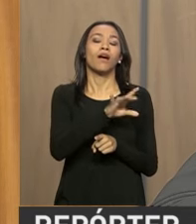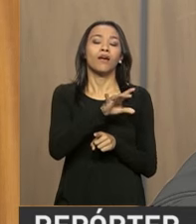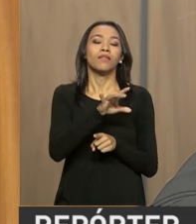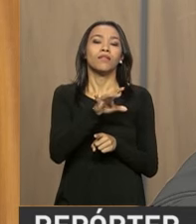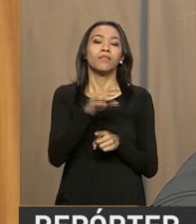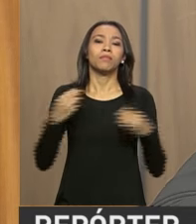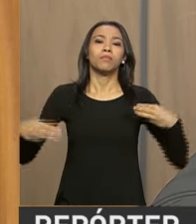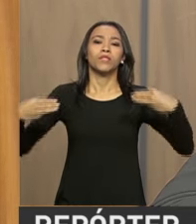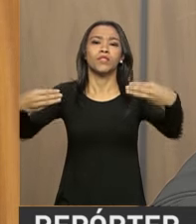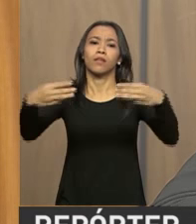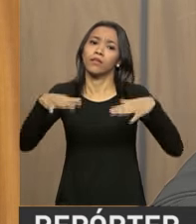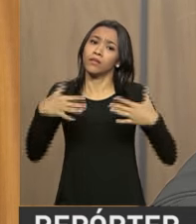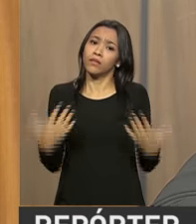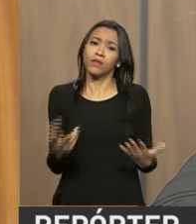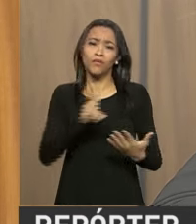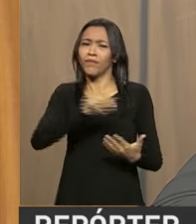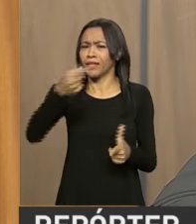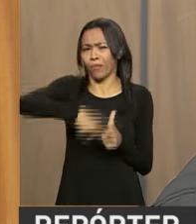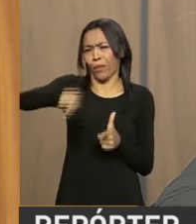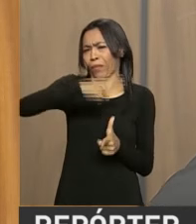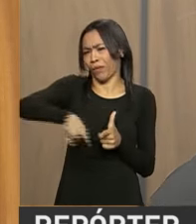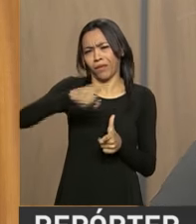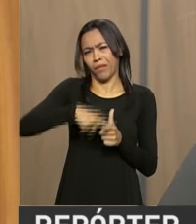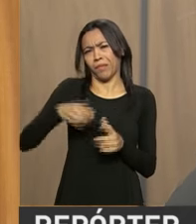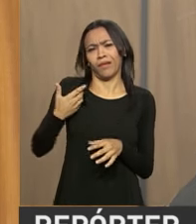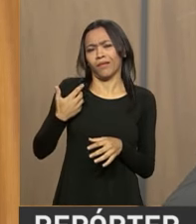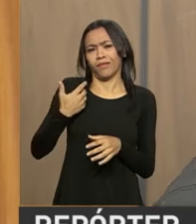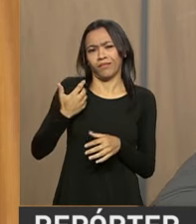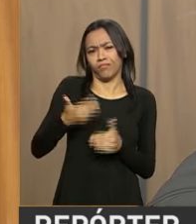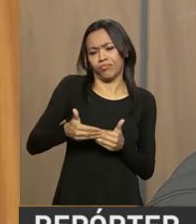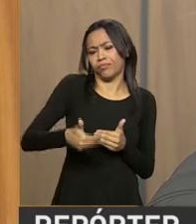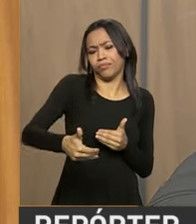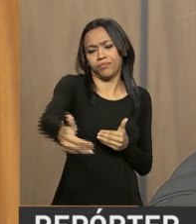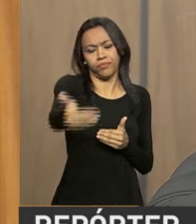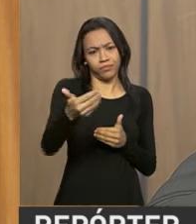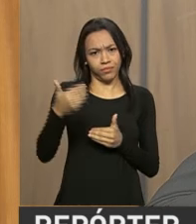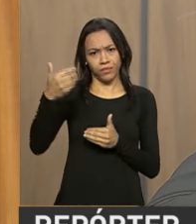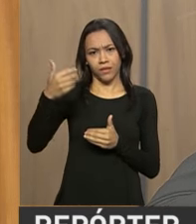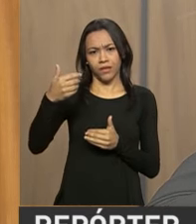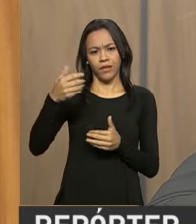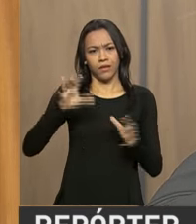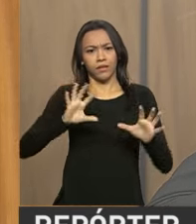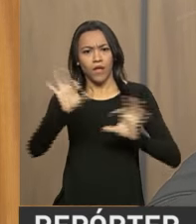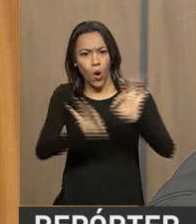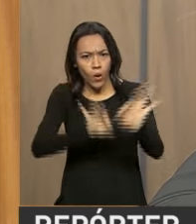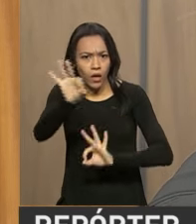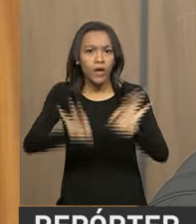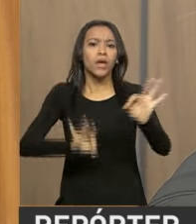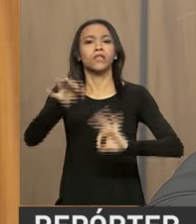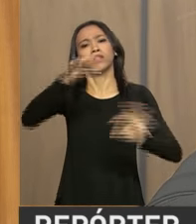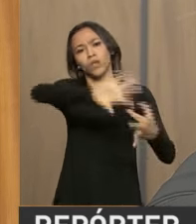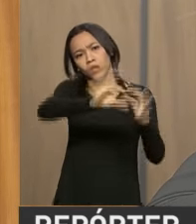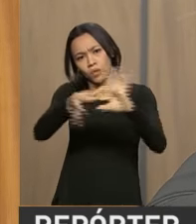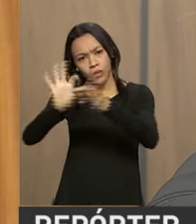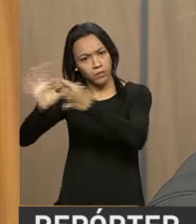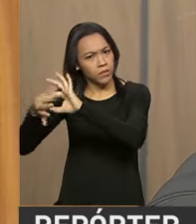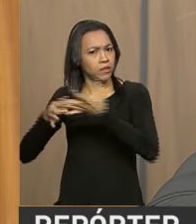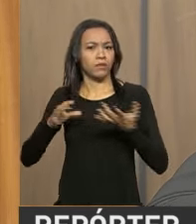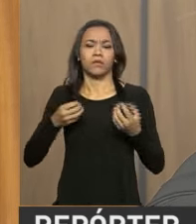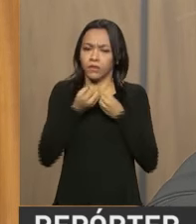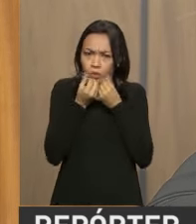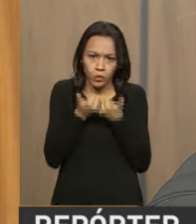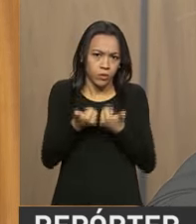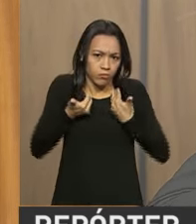dos ministérios. Então, não haverá problema de continuidade. A relação com o comitê organizador extremamente positiva.